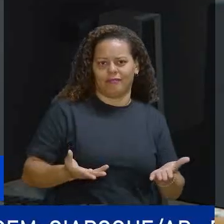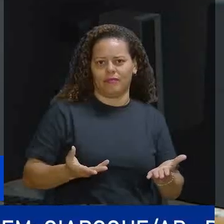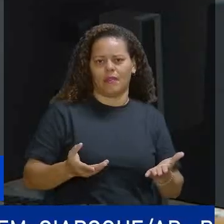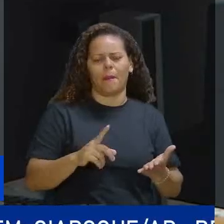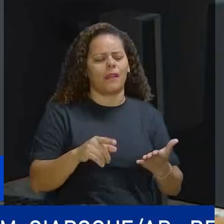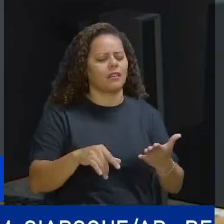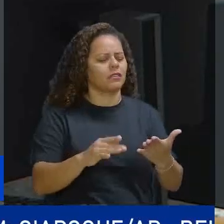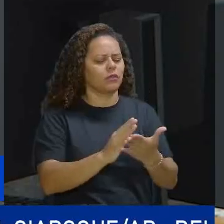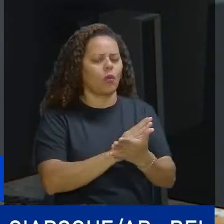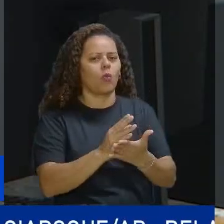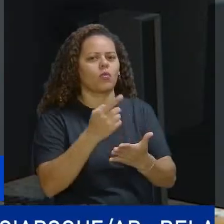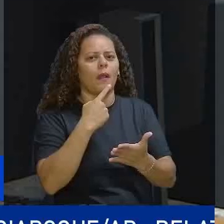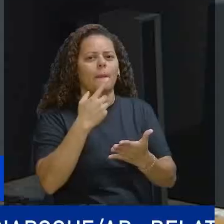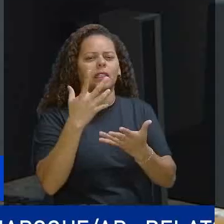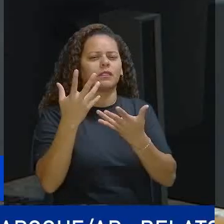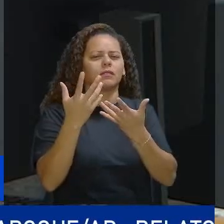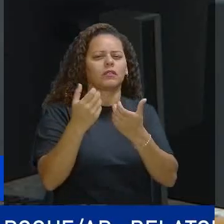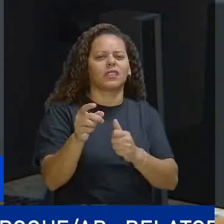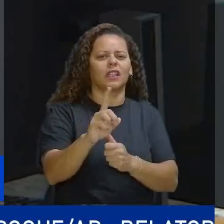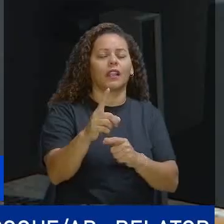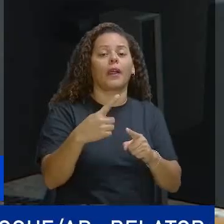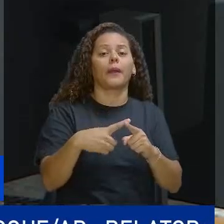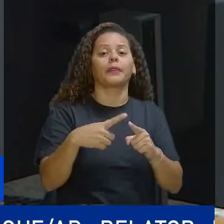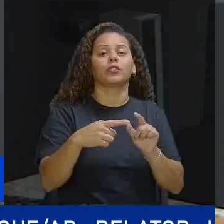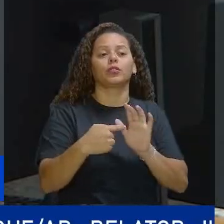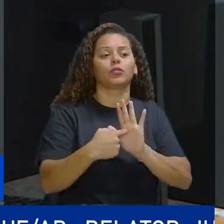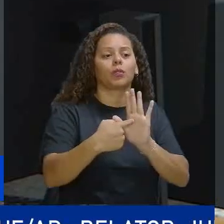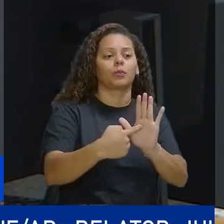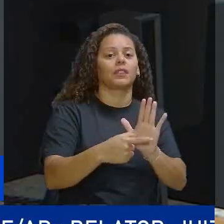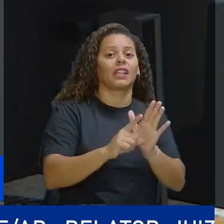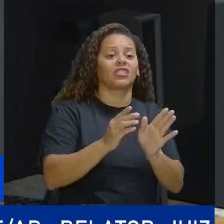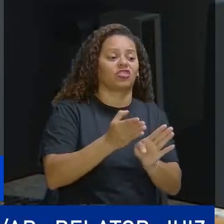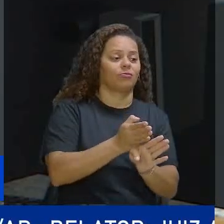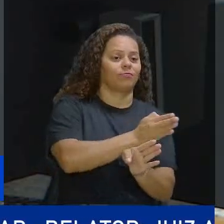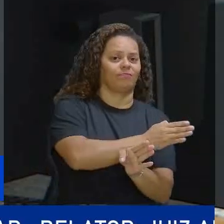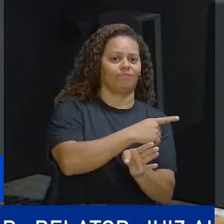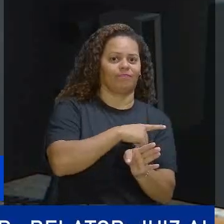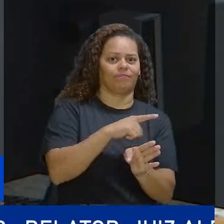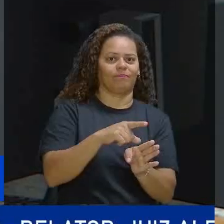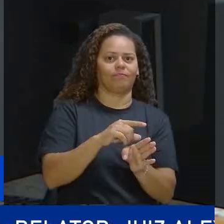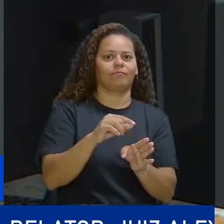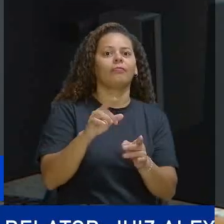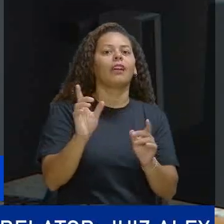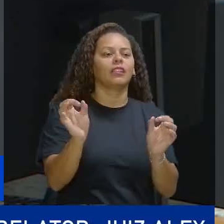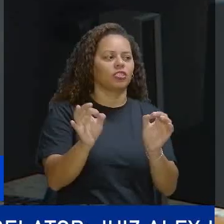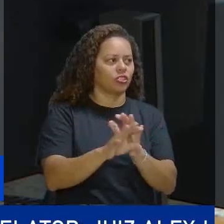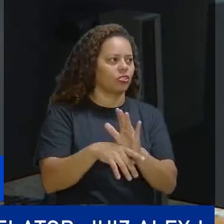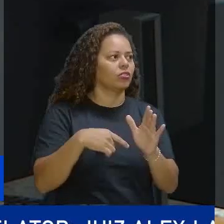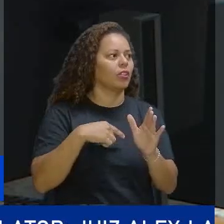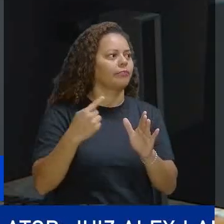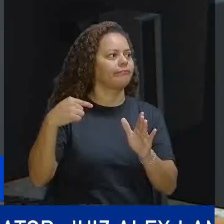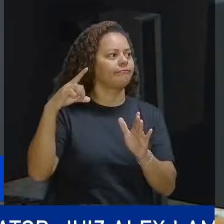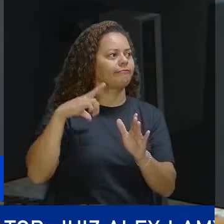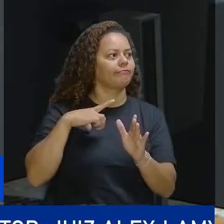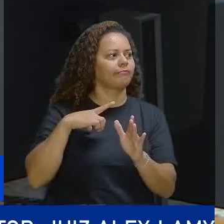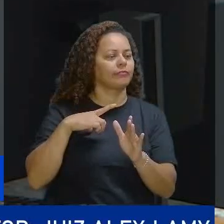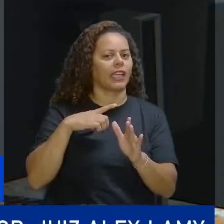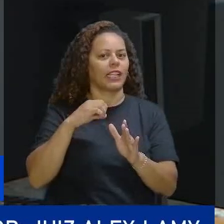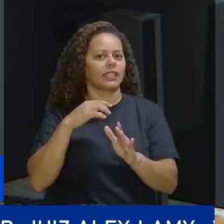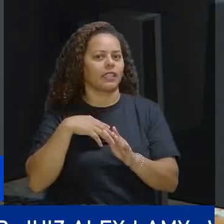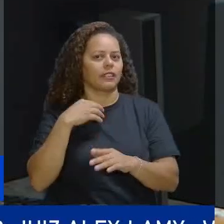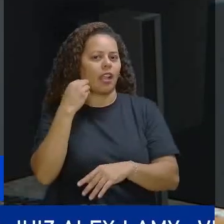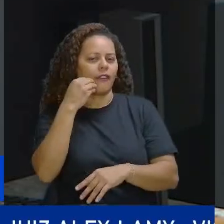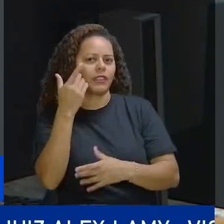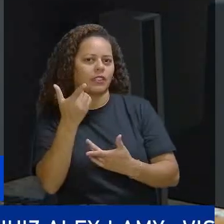inadmissíveis, porquanto não são novos e deveriam ter sido apresentados oportunamente, tendo operado a preclusão, e, mesmo se conhecidos, não